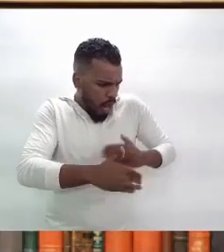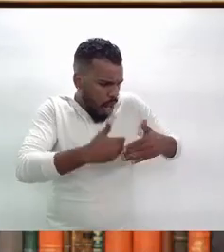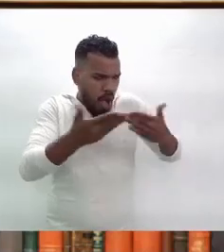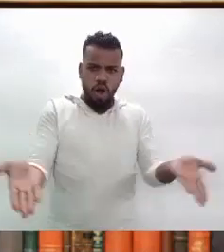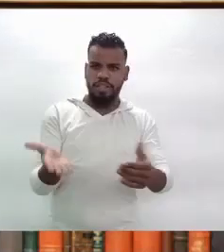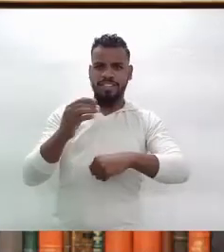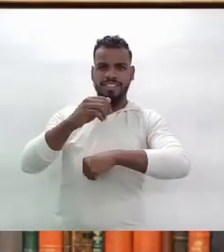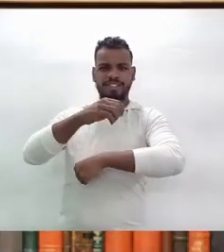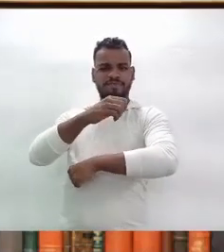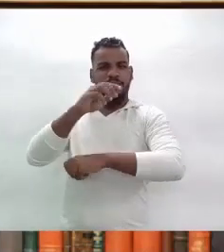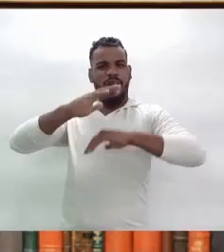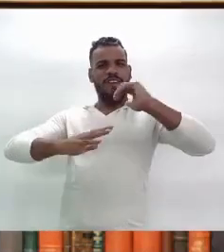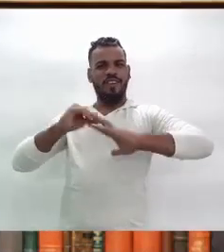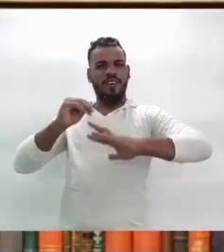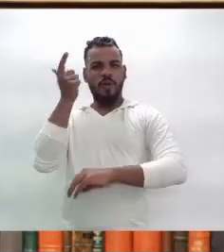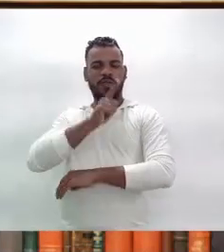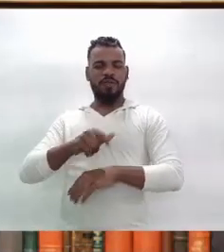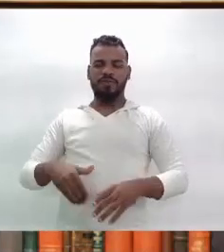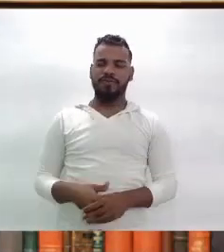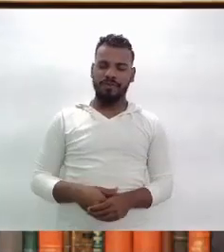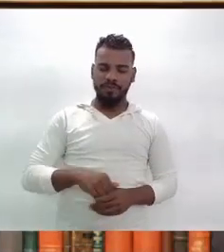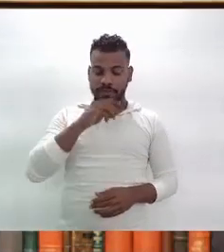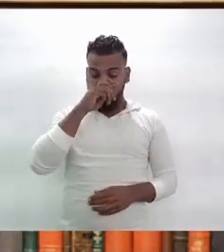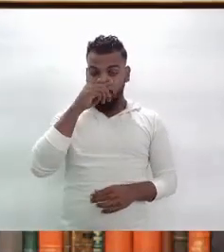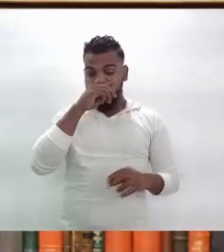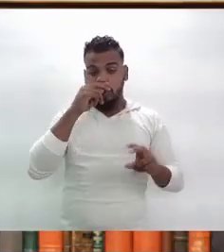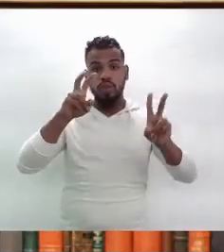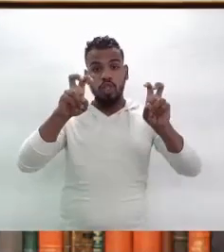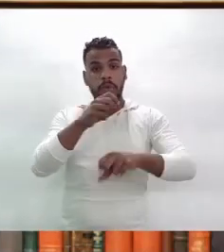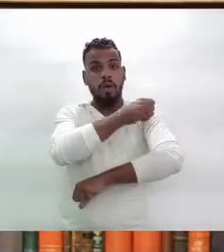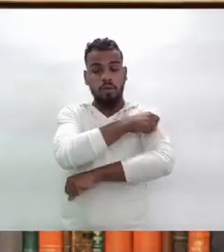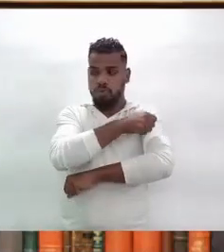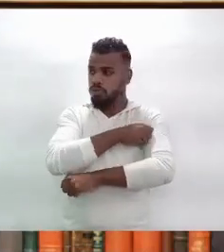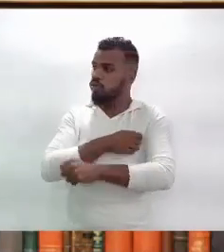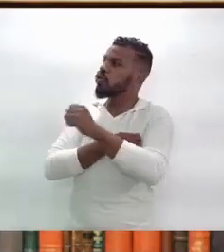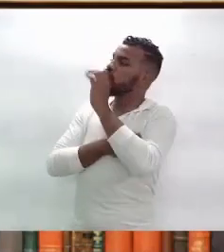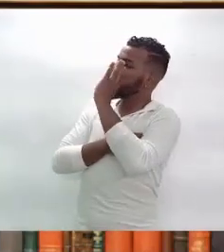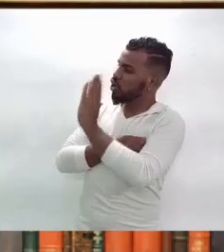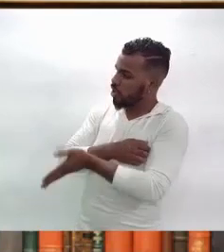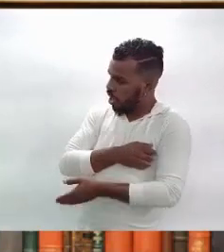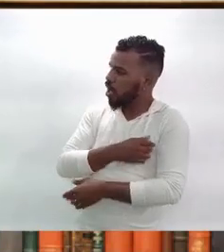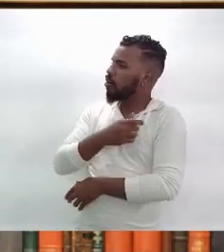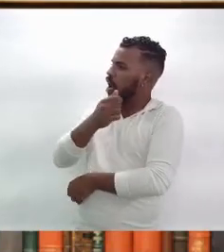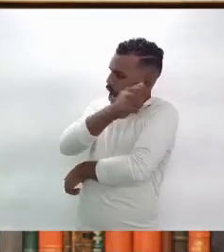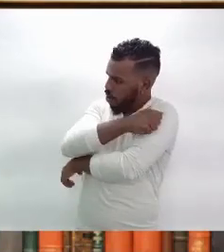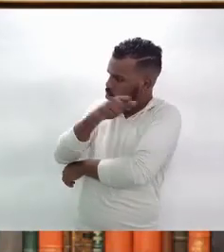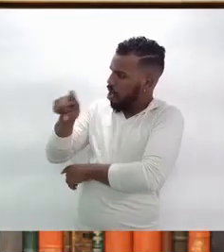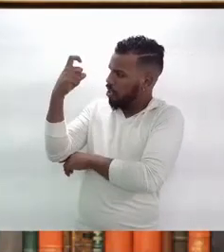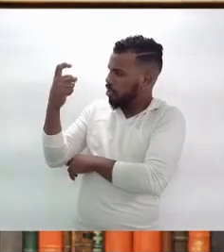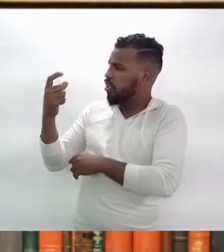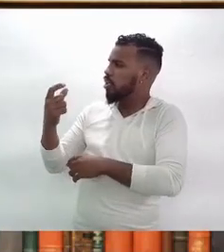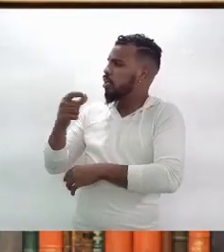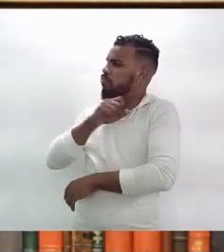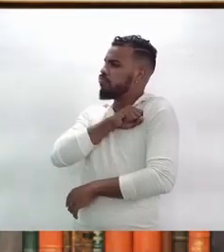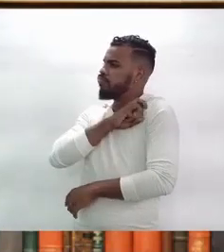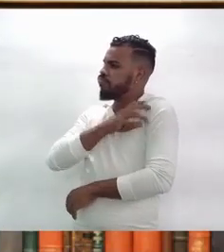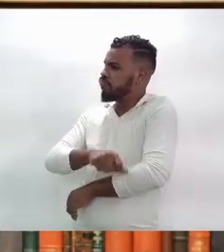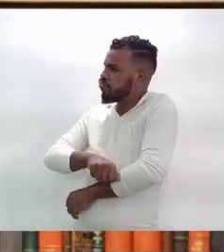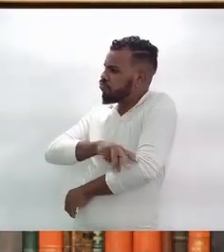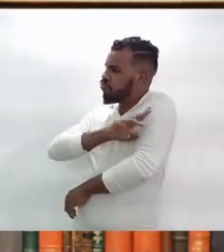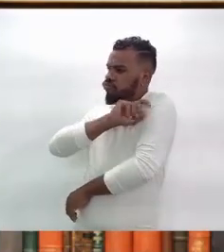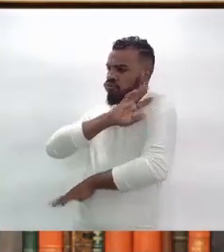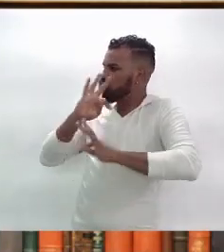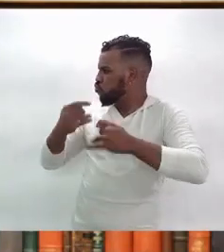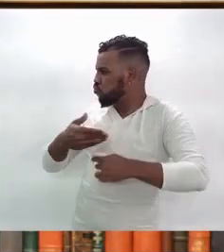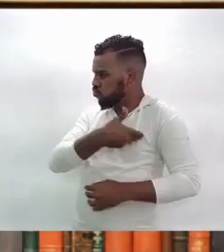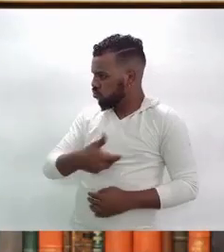está falando tanto sobre a questão do estudante, a senhora também foi aluna, estudante da escola pública, não é isso? Fui estudante de escola pública